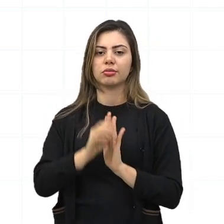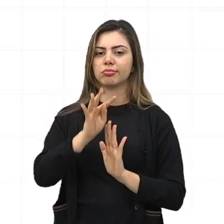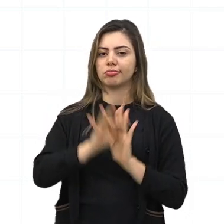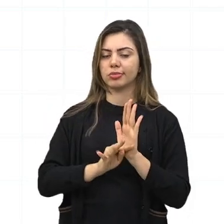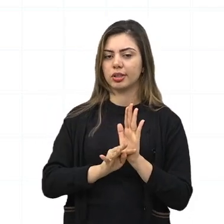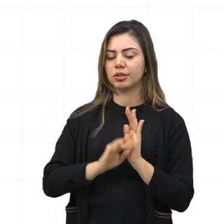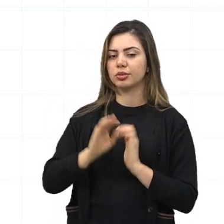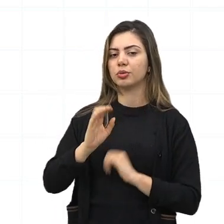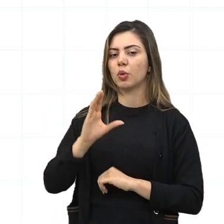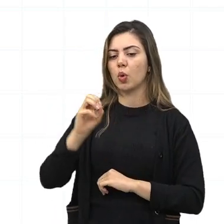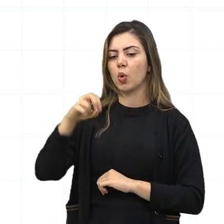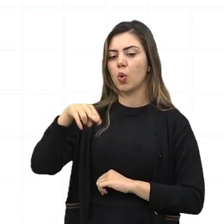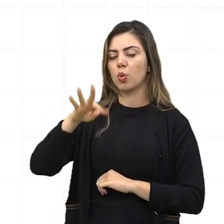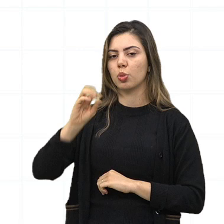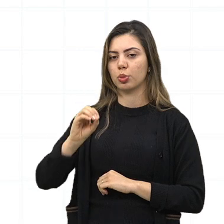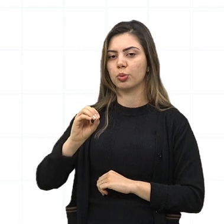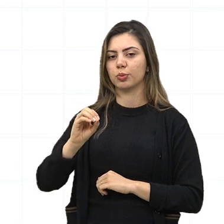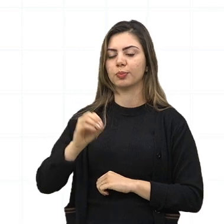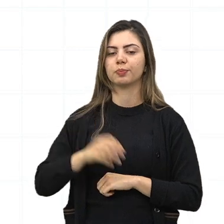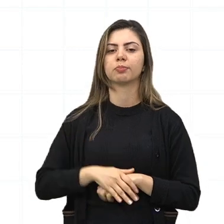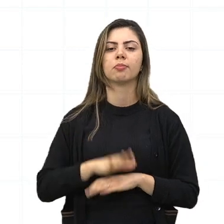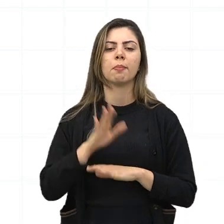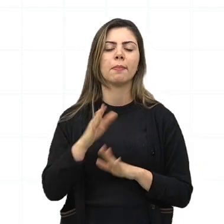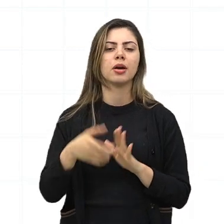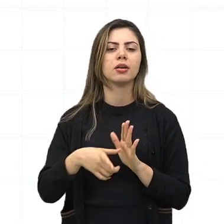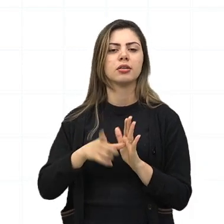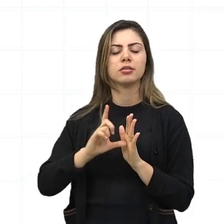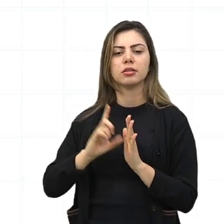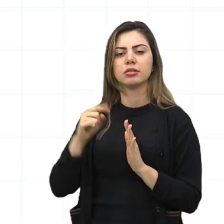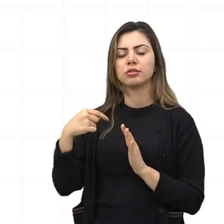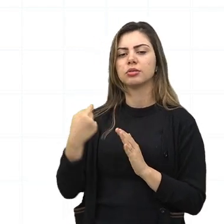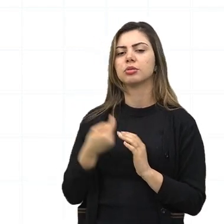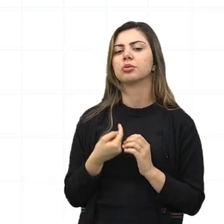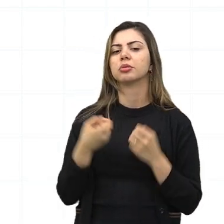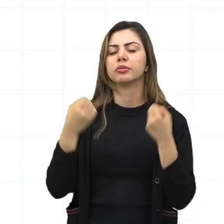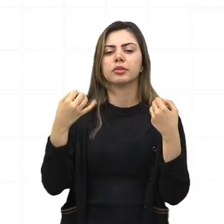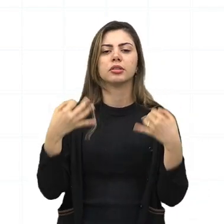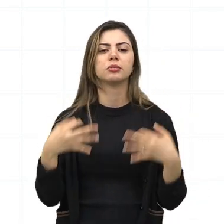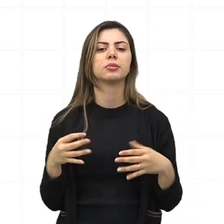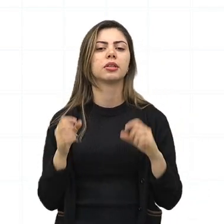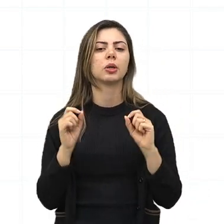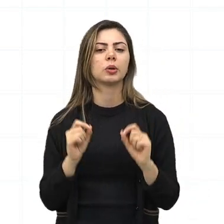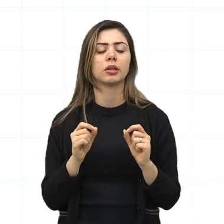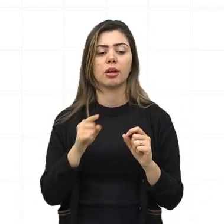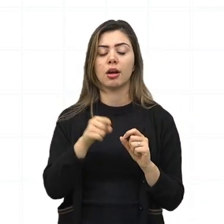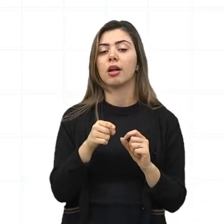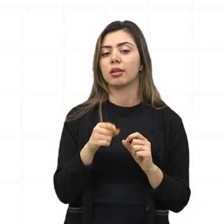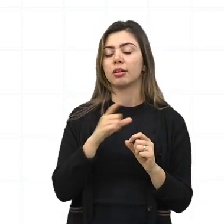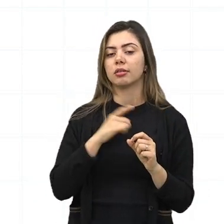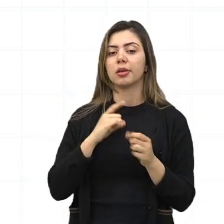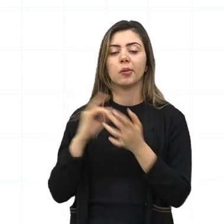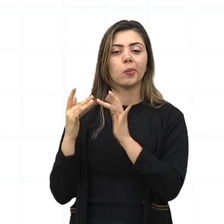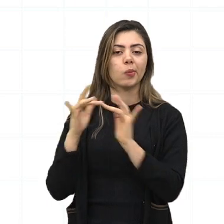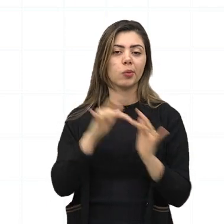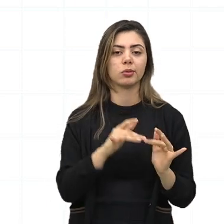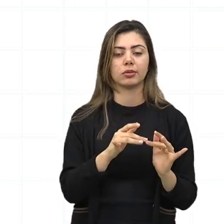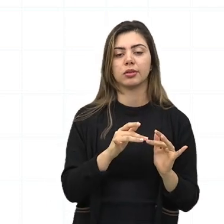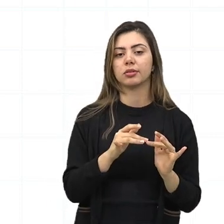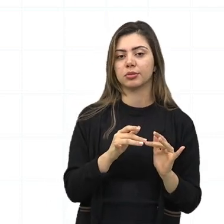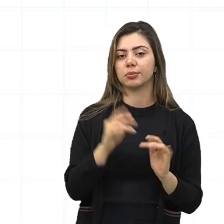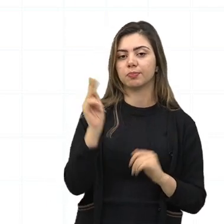conto. Mas antes disso, nós vamos falar um pouquinho sobre a contextualização dessa